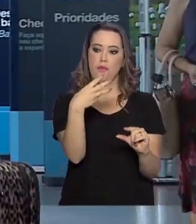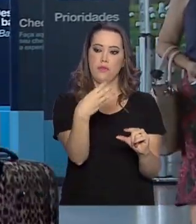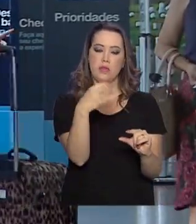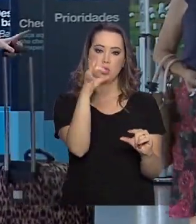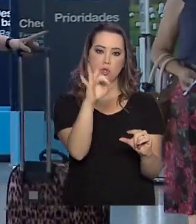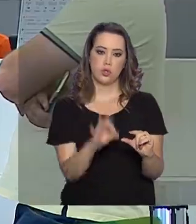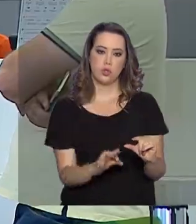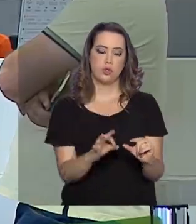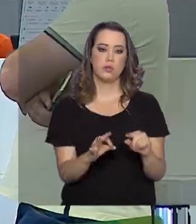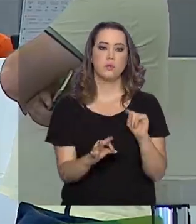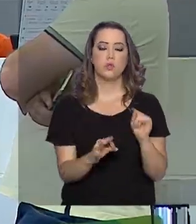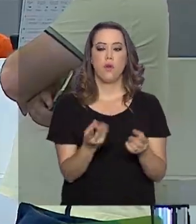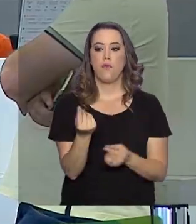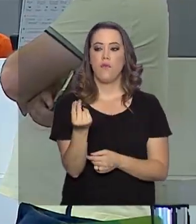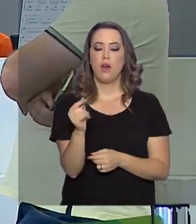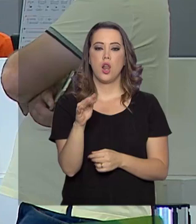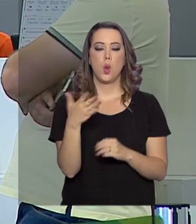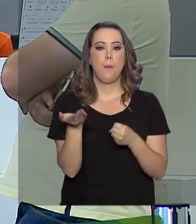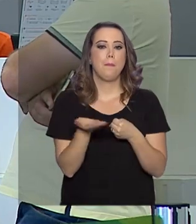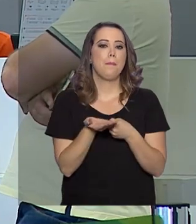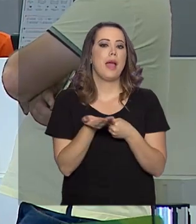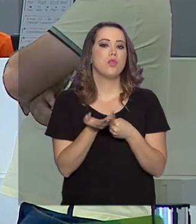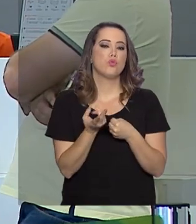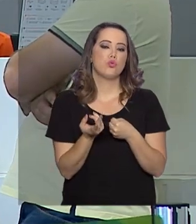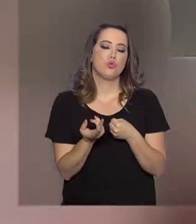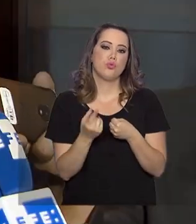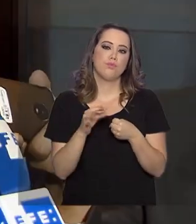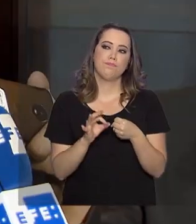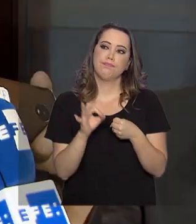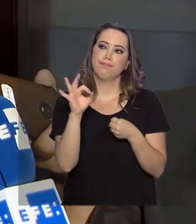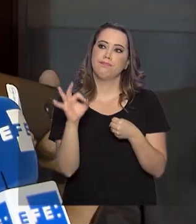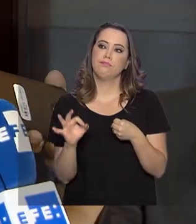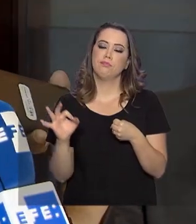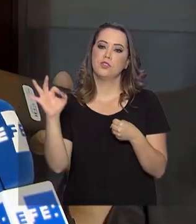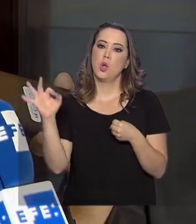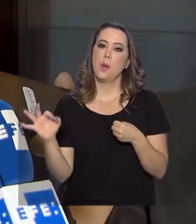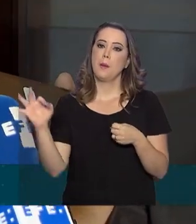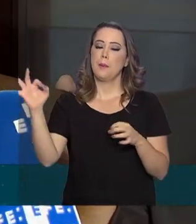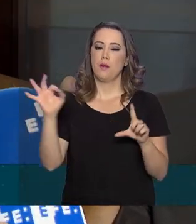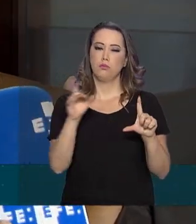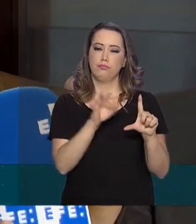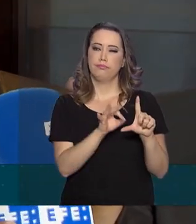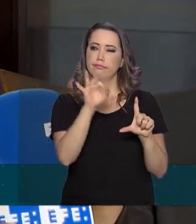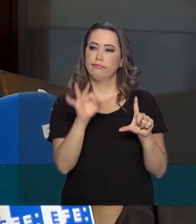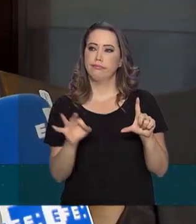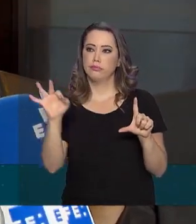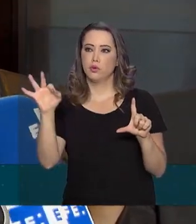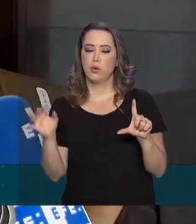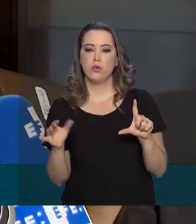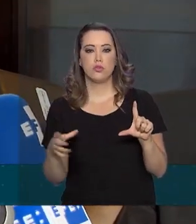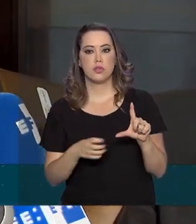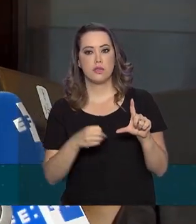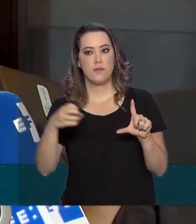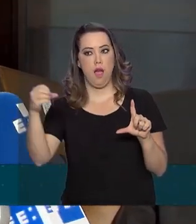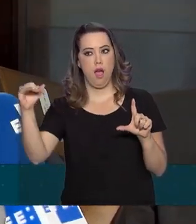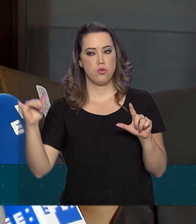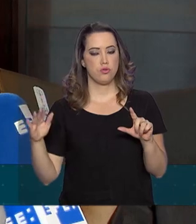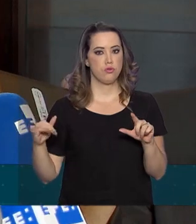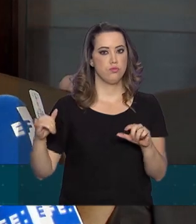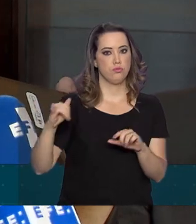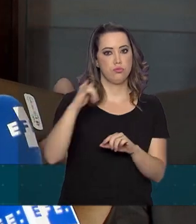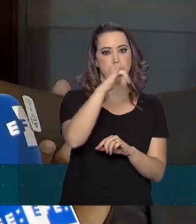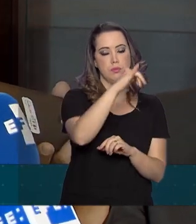% nos preços médios das passagens aéreas. Esse é o primeiro passo para que, no passo seguinte, essas empresas se